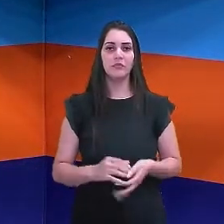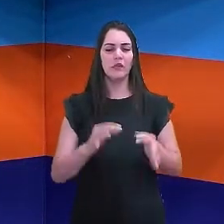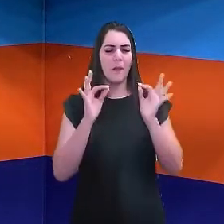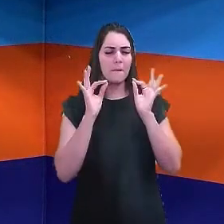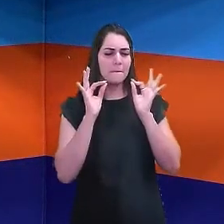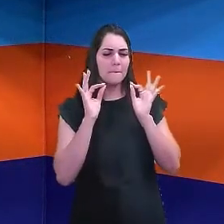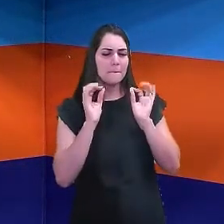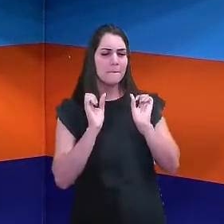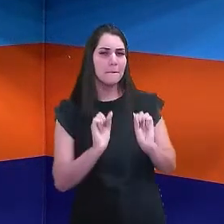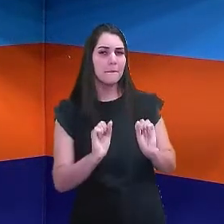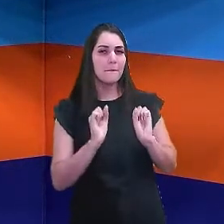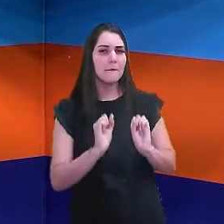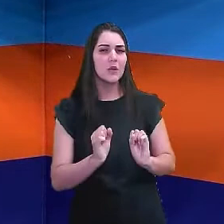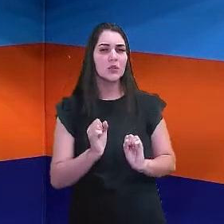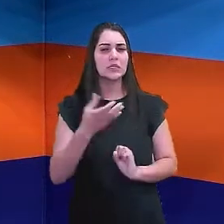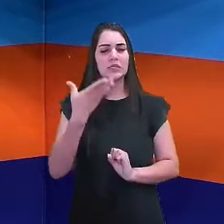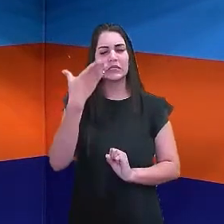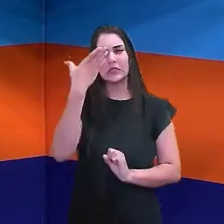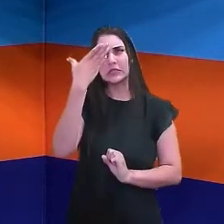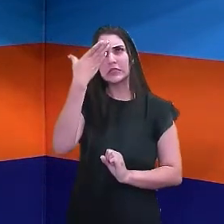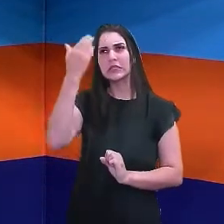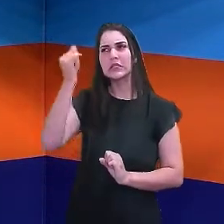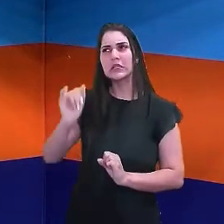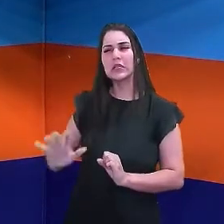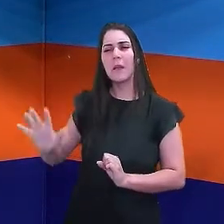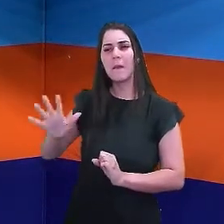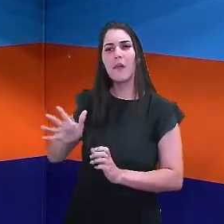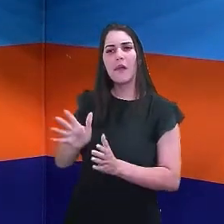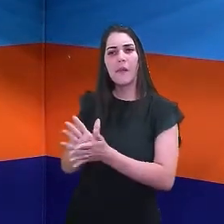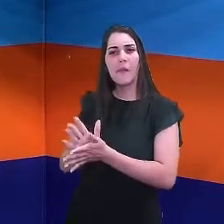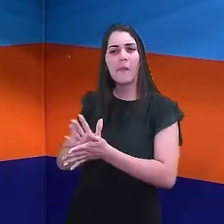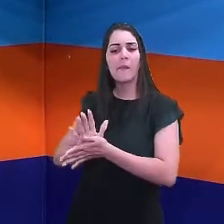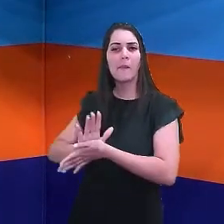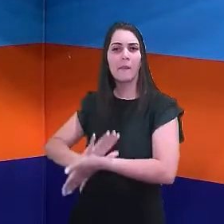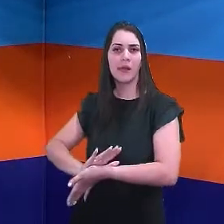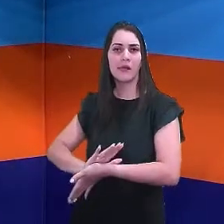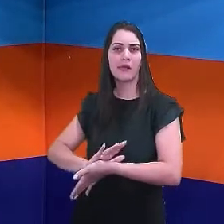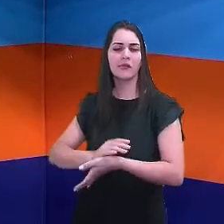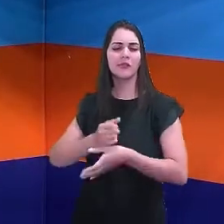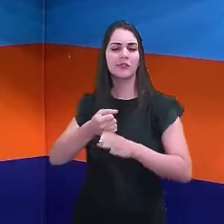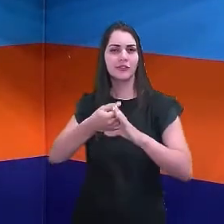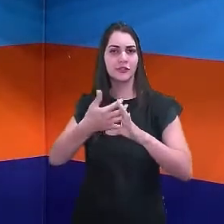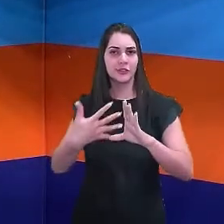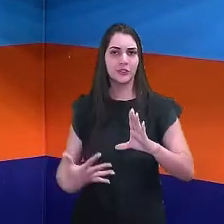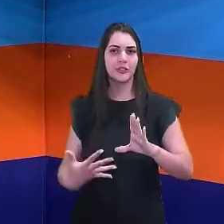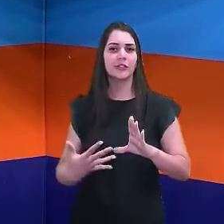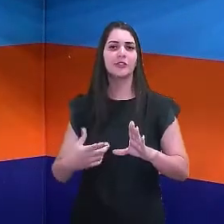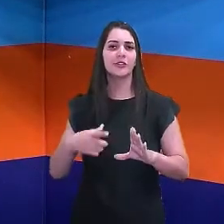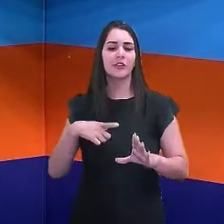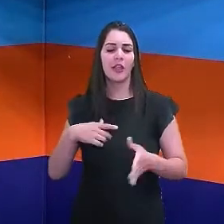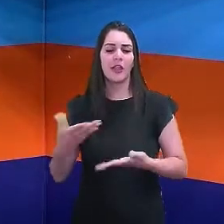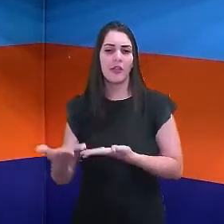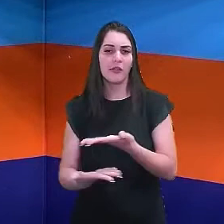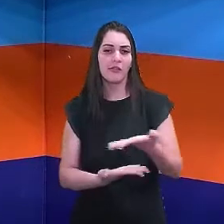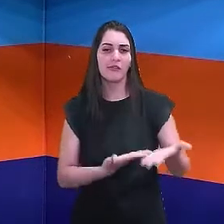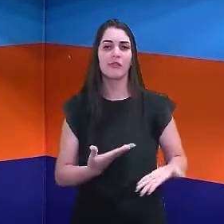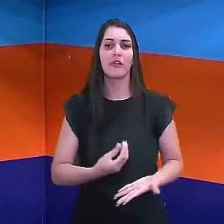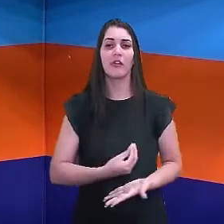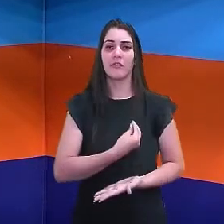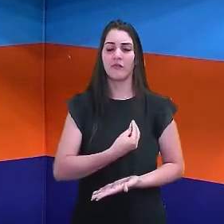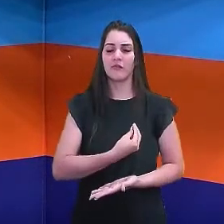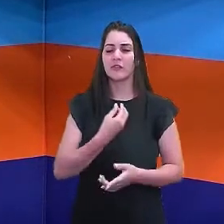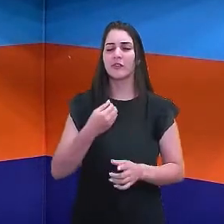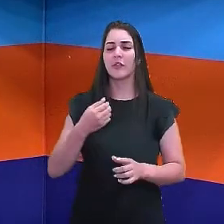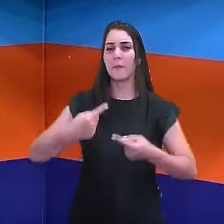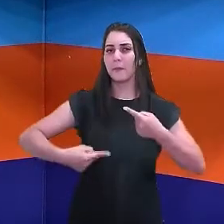tirar essa imagem preconceituosa com relação aos aspectos que envolvem a vida política e social aqui na